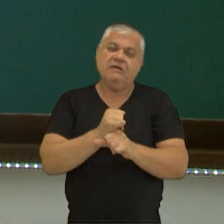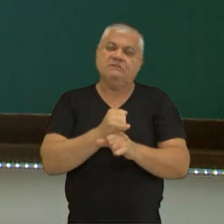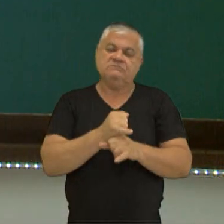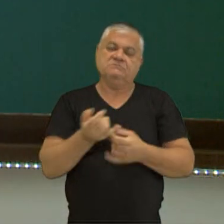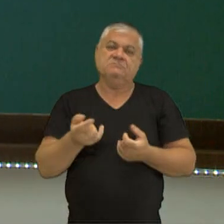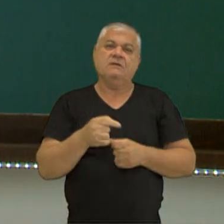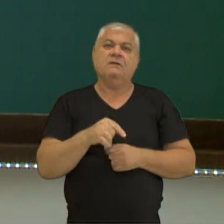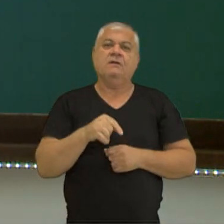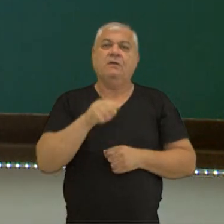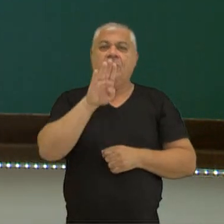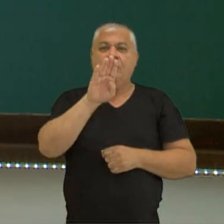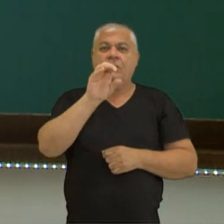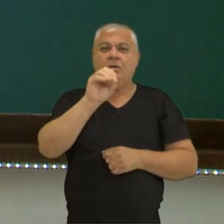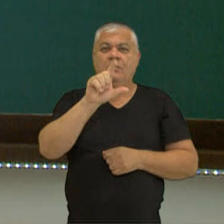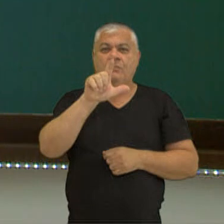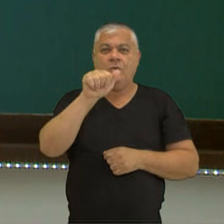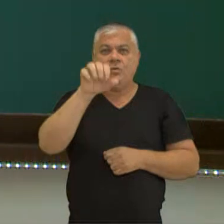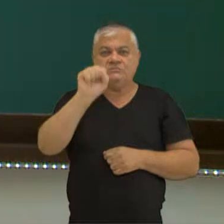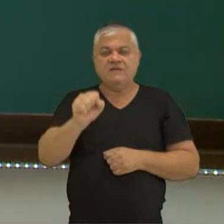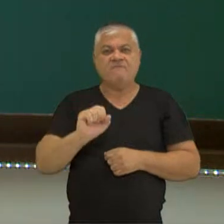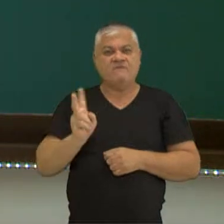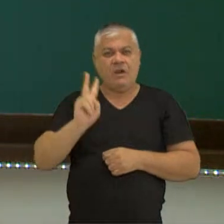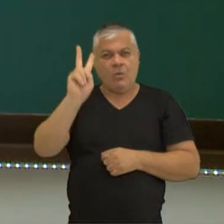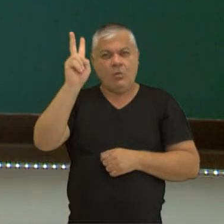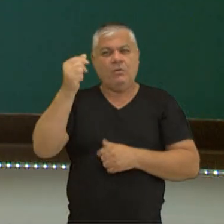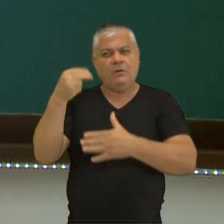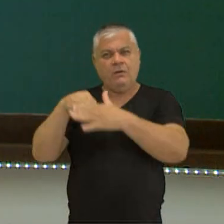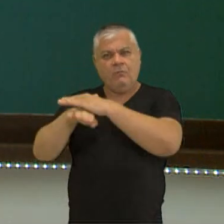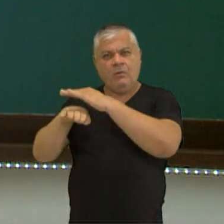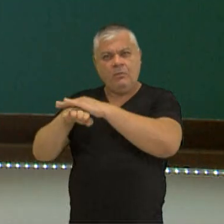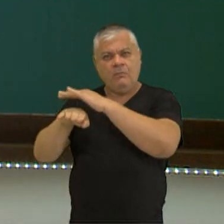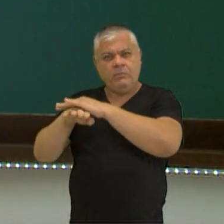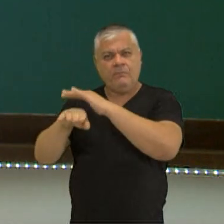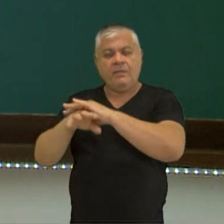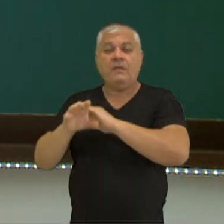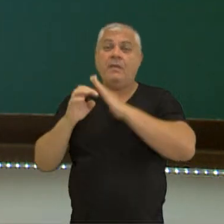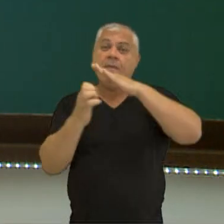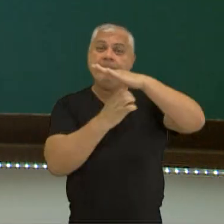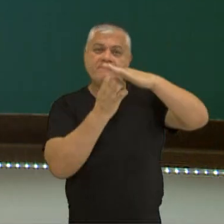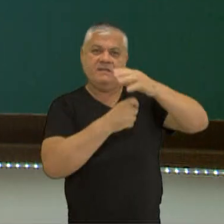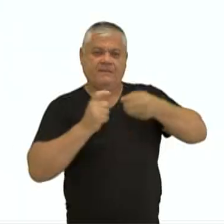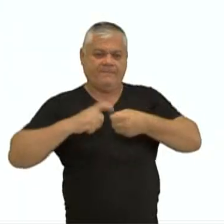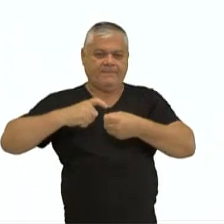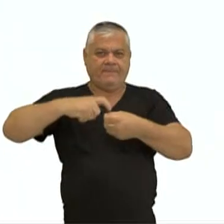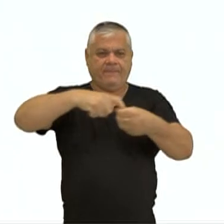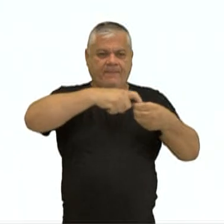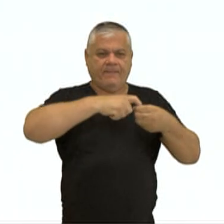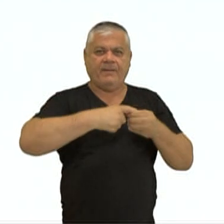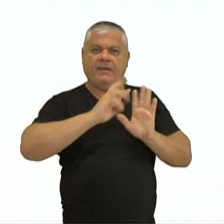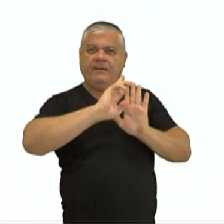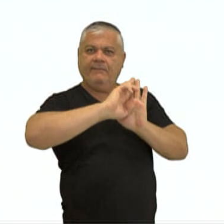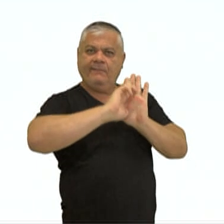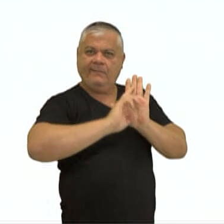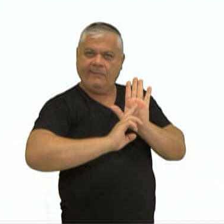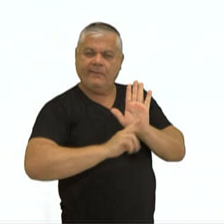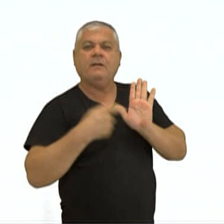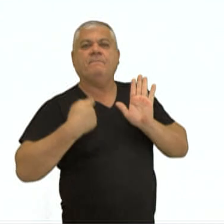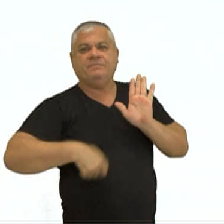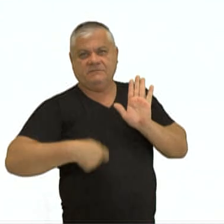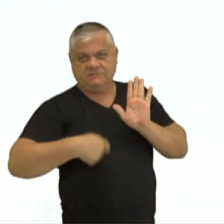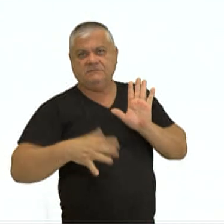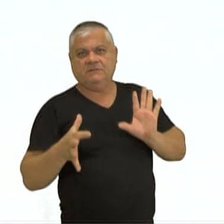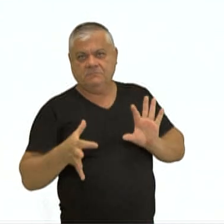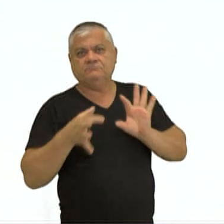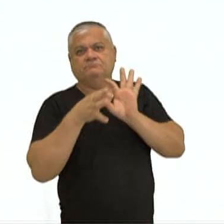os pagamentos, e podem estar listados várias empresas. E as empresas têm que seguir regras ali para estar listado dentro da